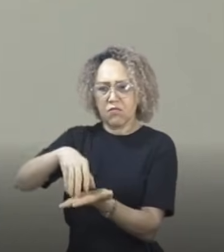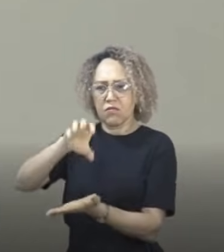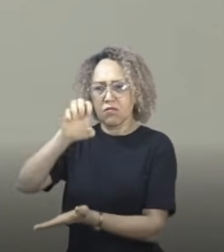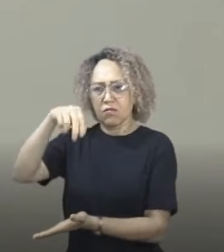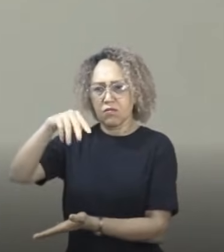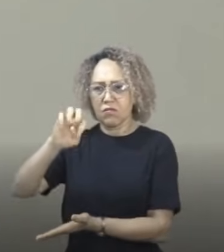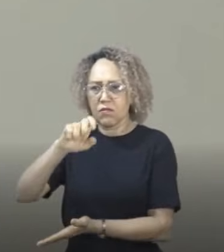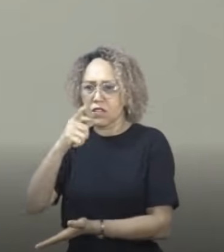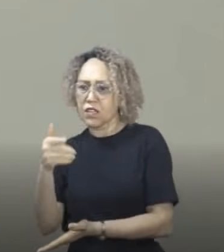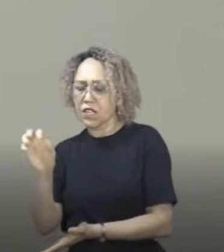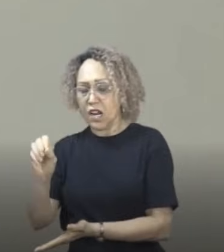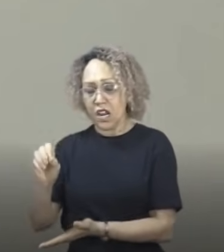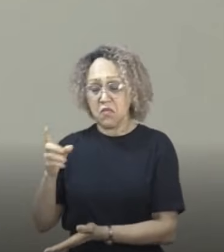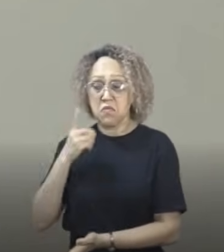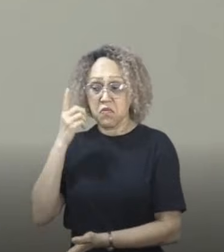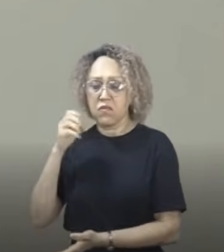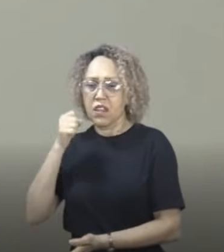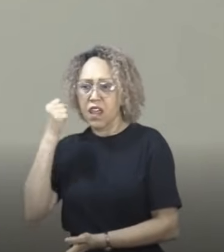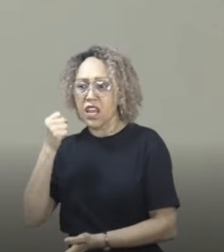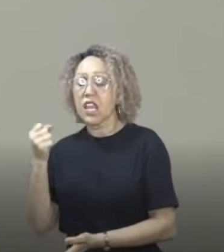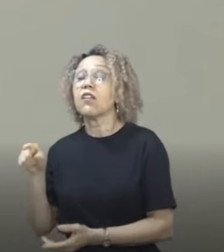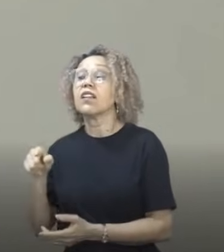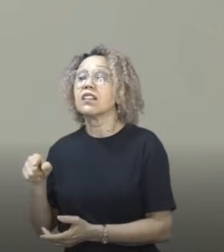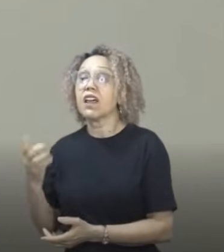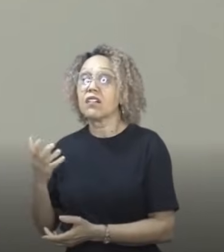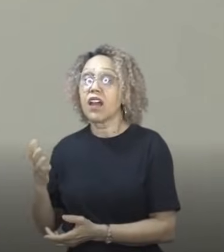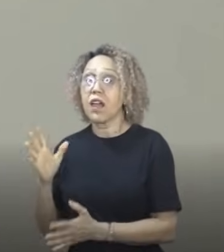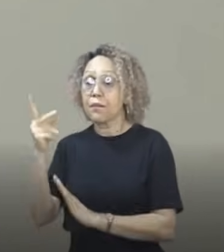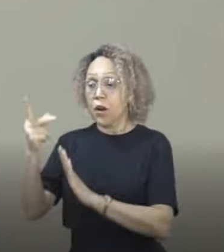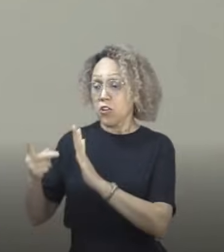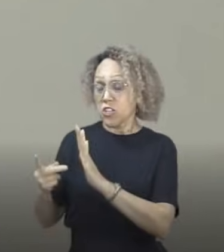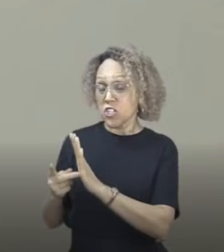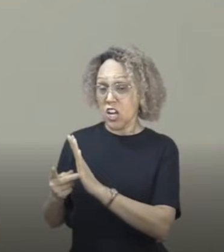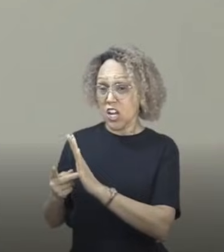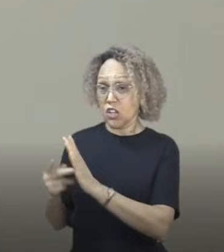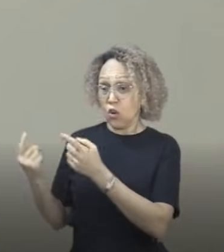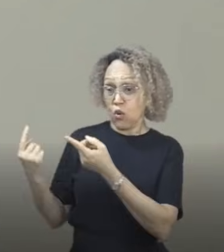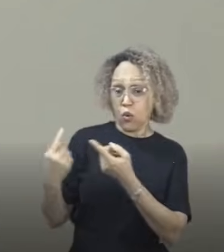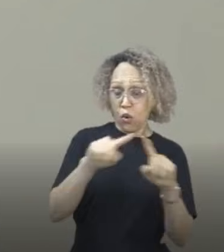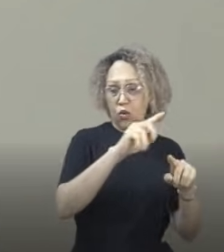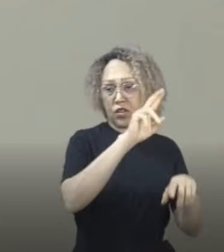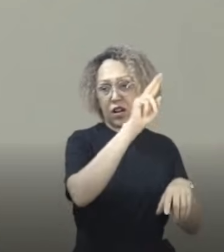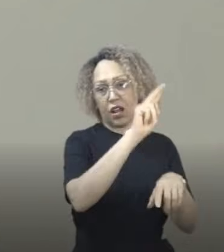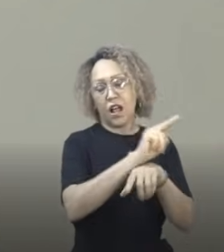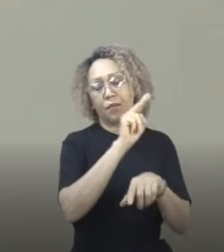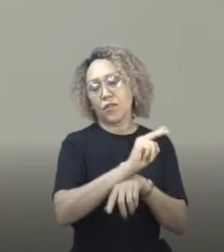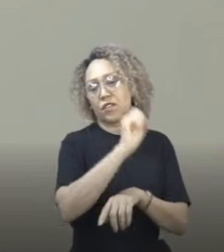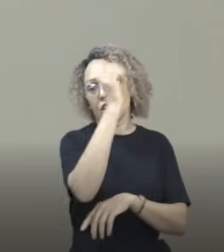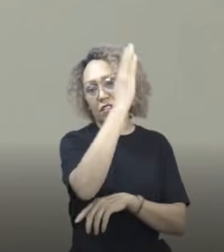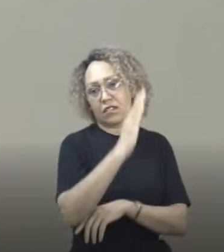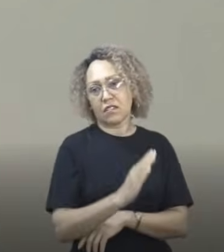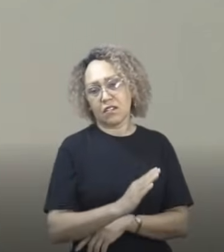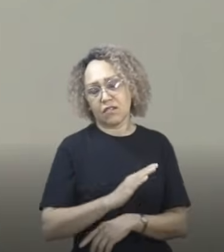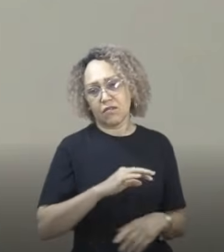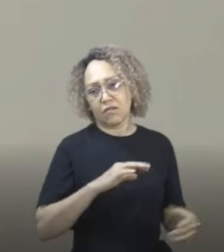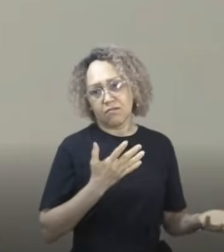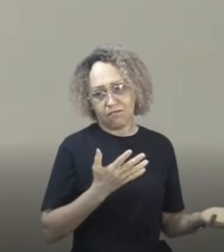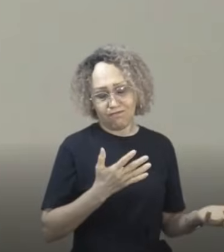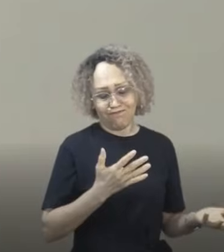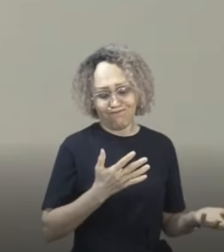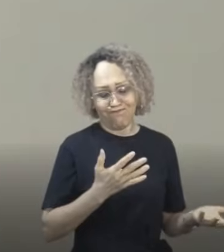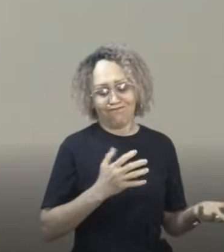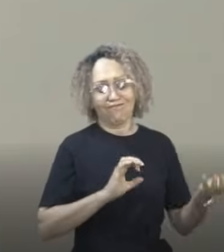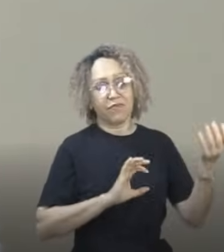perspectiva de votar projetos que vão no sentido contrário àquilo que o Brasil precisa fazer para enfrentar a